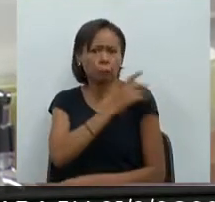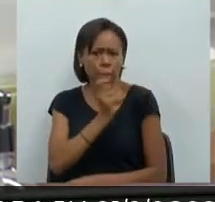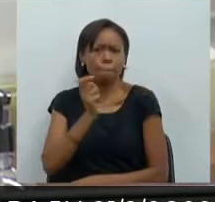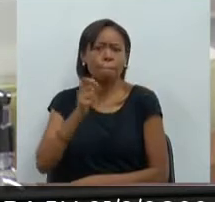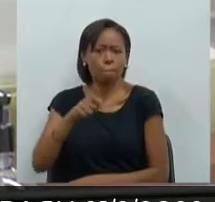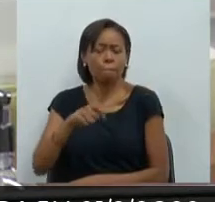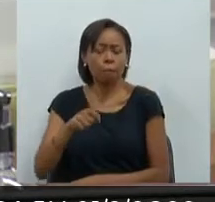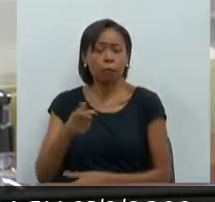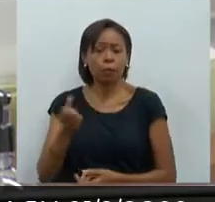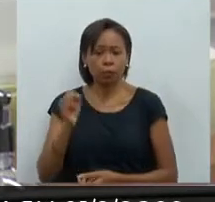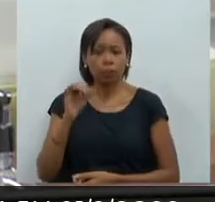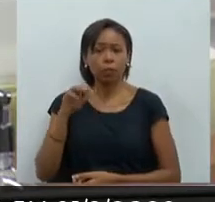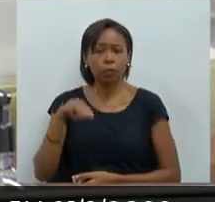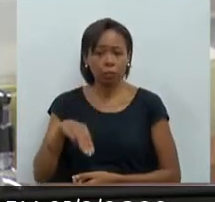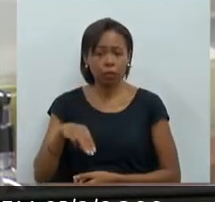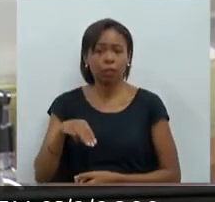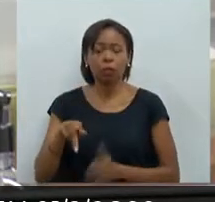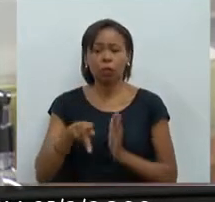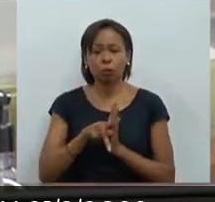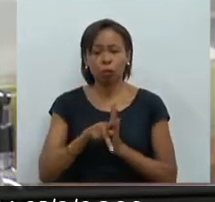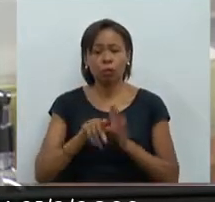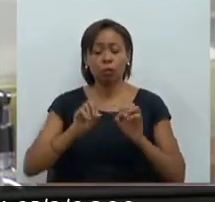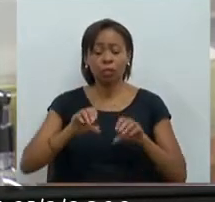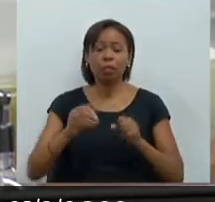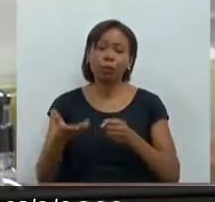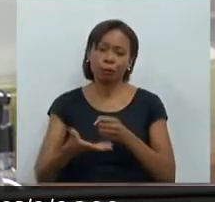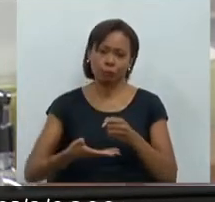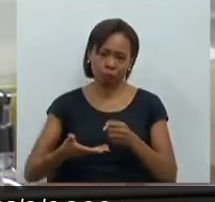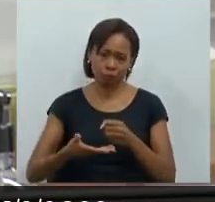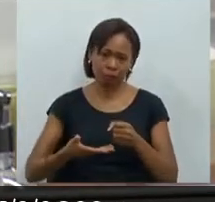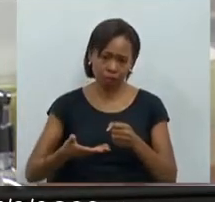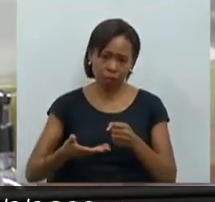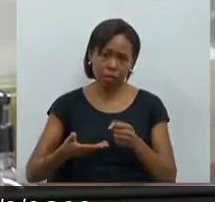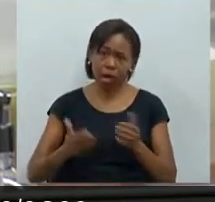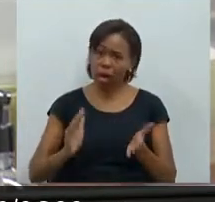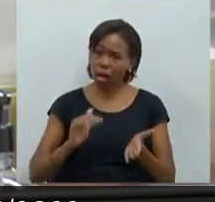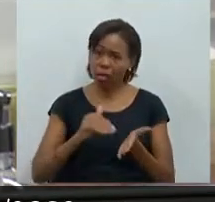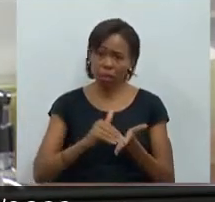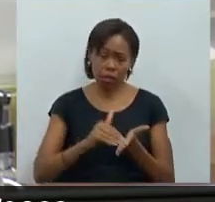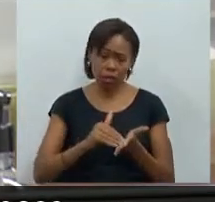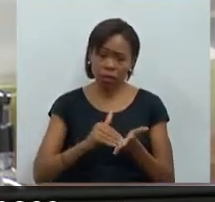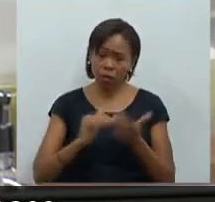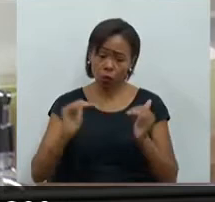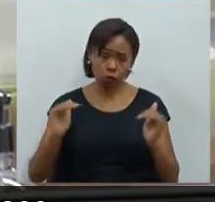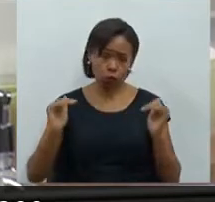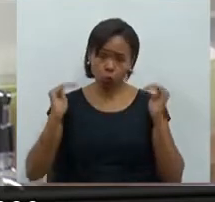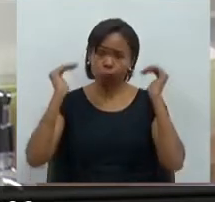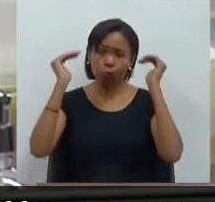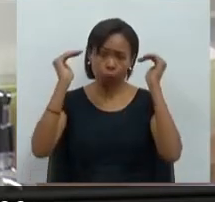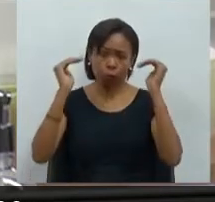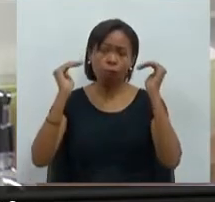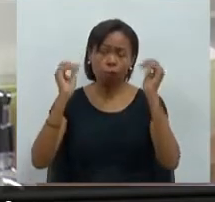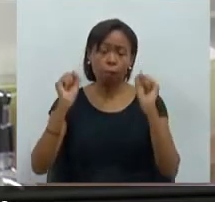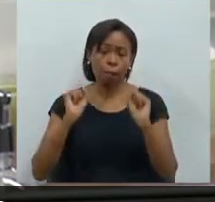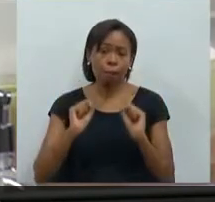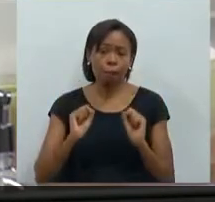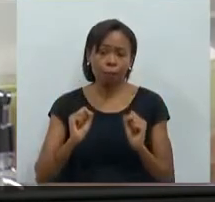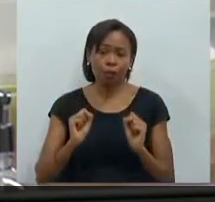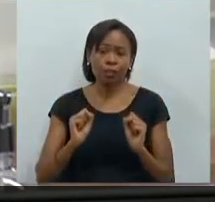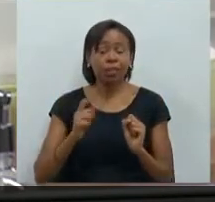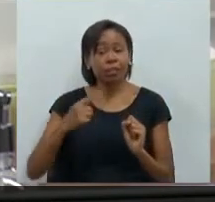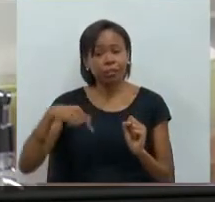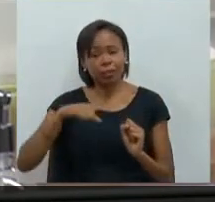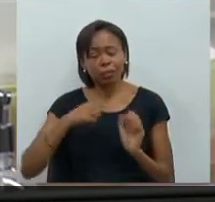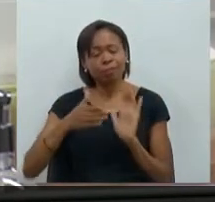é ofertado pela educação básica, chegando aí também ao nível superior. E tudo isso a gente